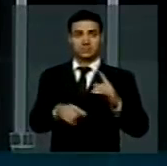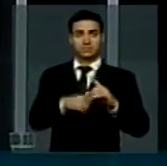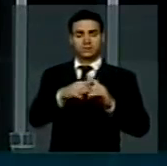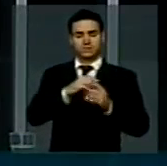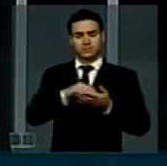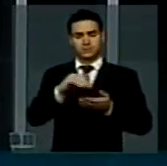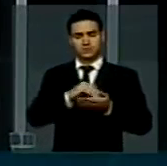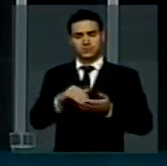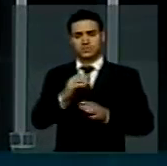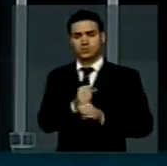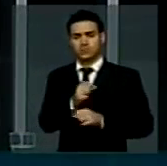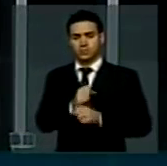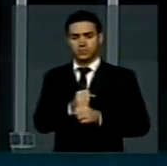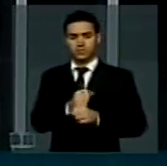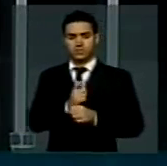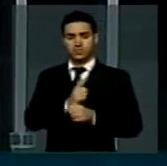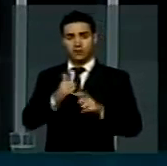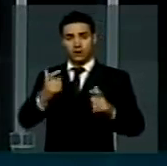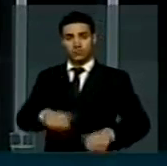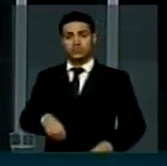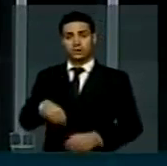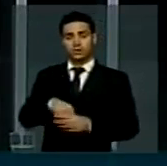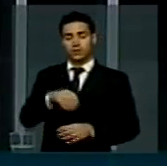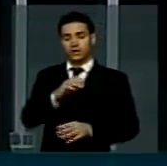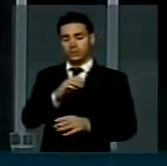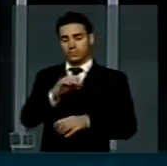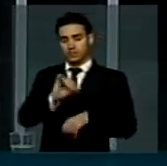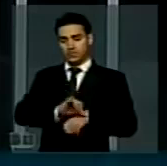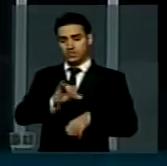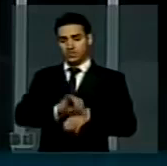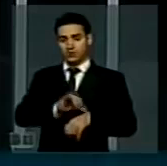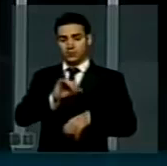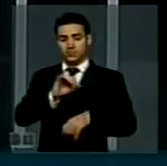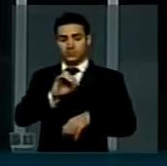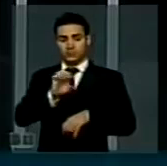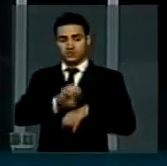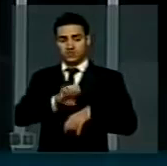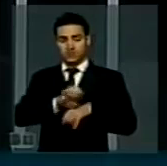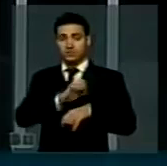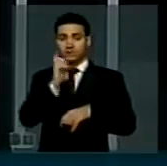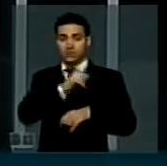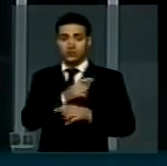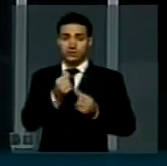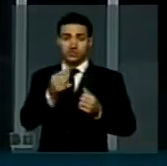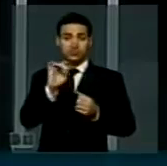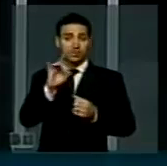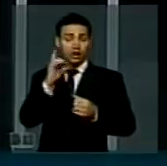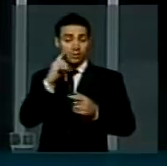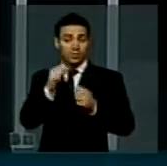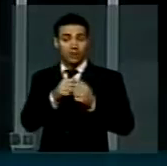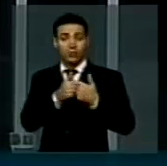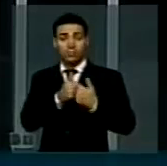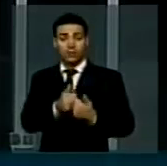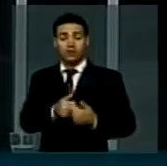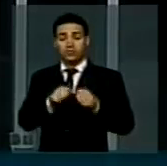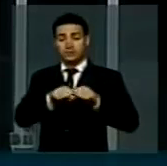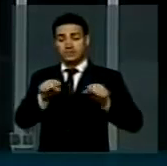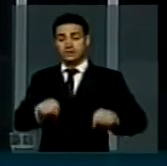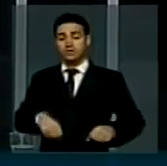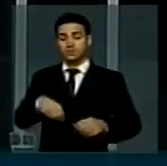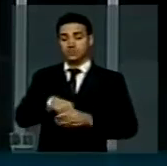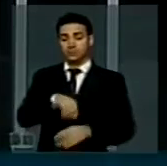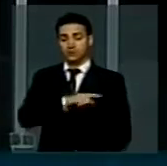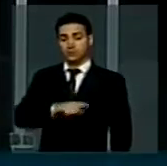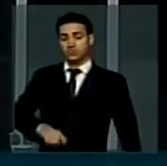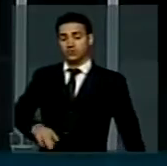de contabilidade que ficam nas capitais dos estados agora, ganhando dinheiro só para acompanhar o sistema dentro do governo federal,